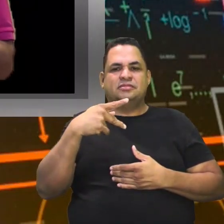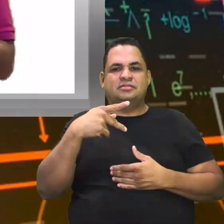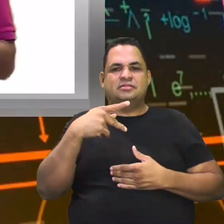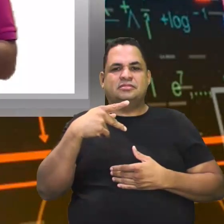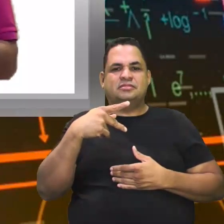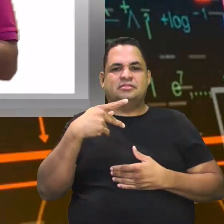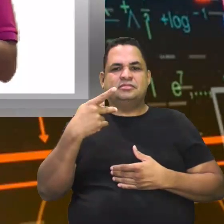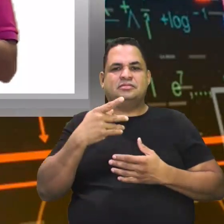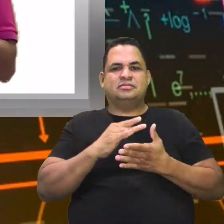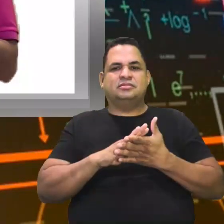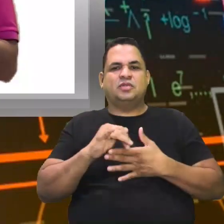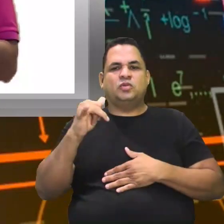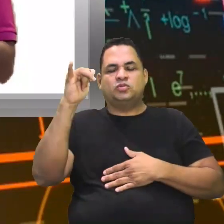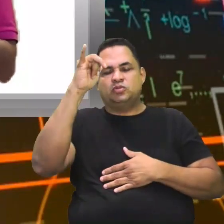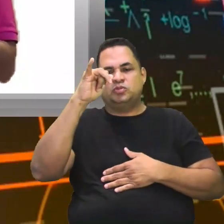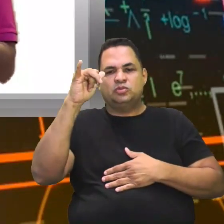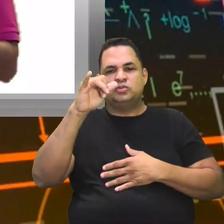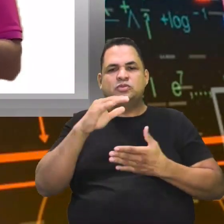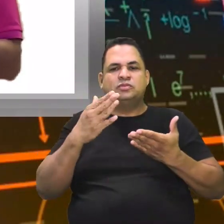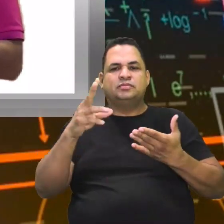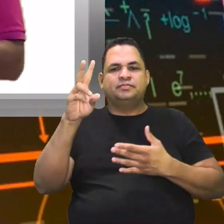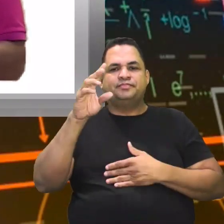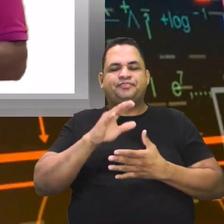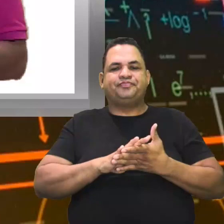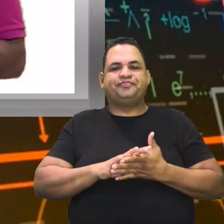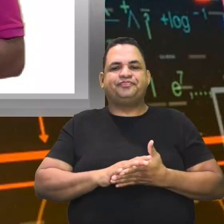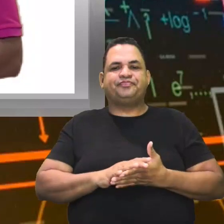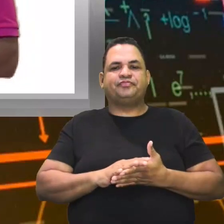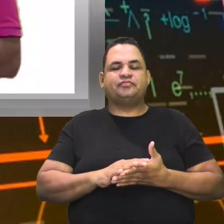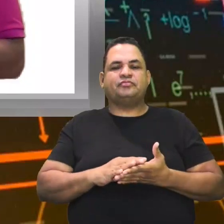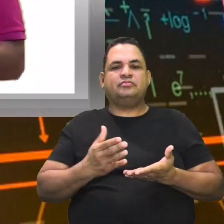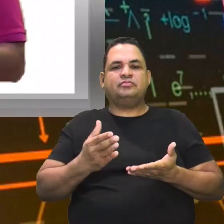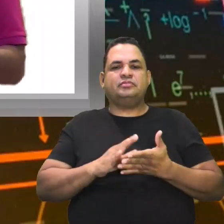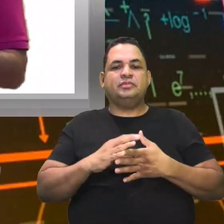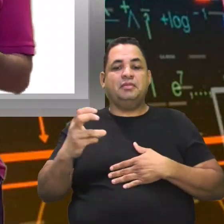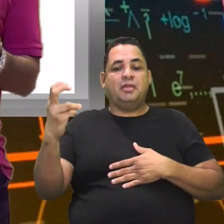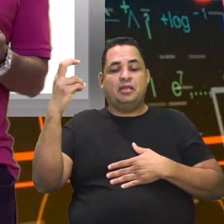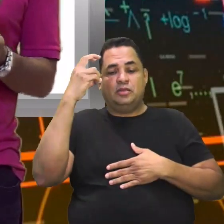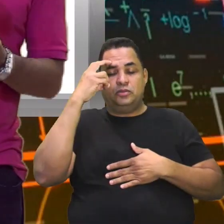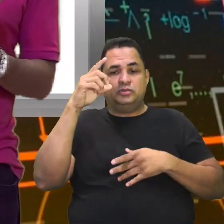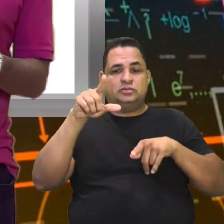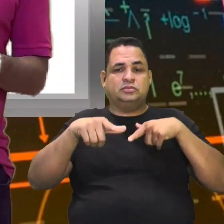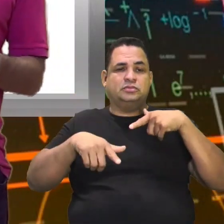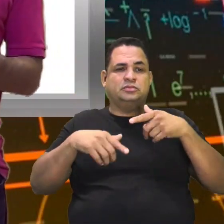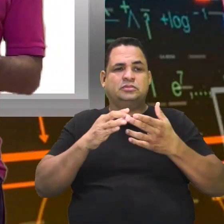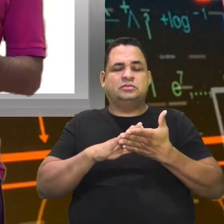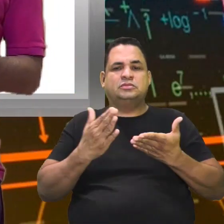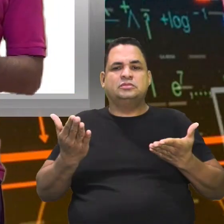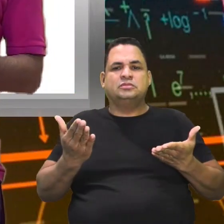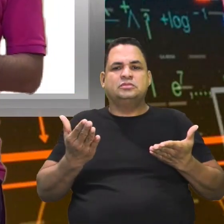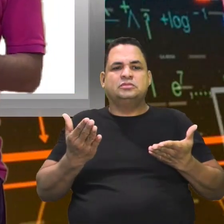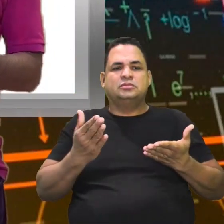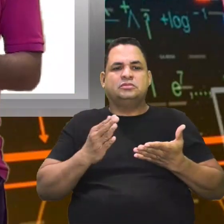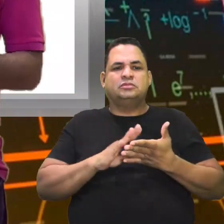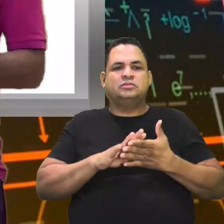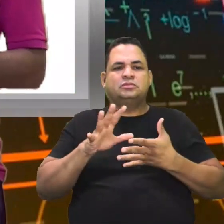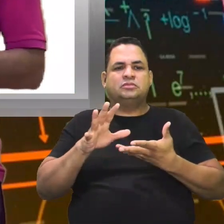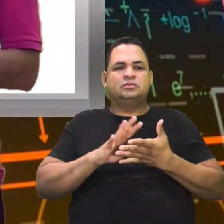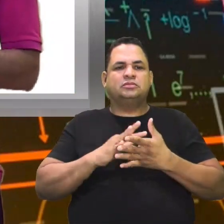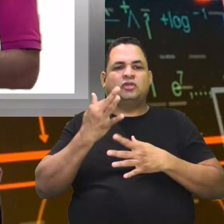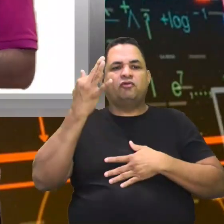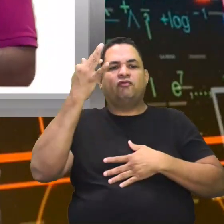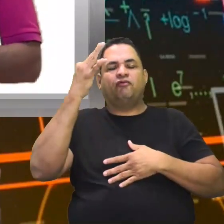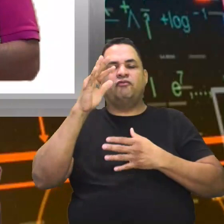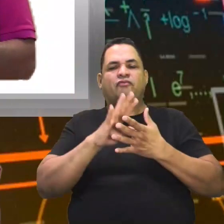os contos. Os contos estão se perdendo, até mesmo a parte cultural mesmo de determinada região. Folclore,